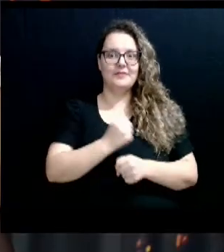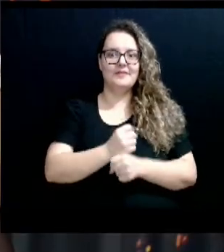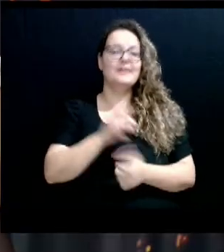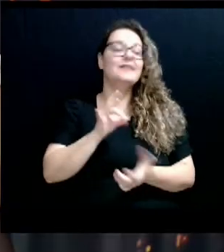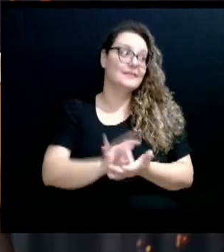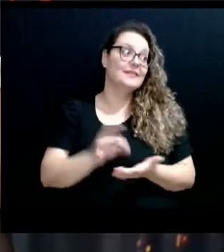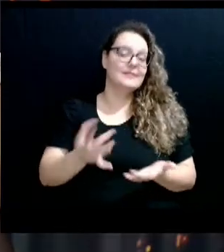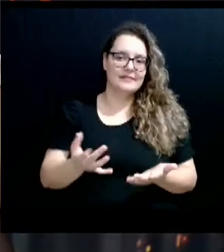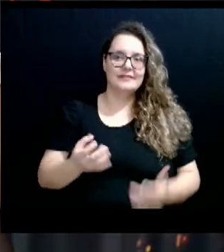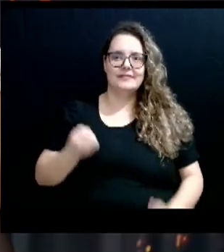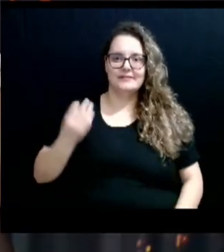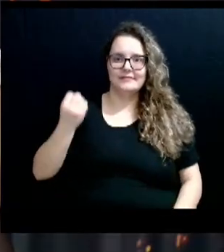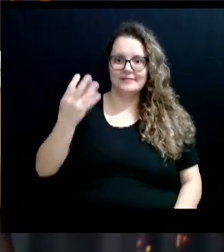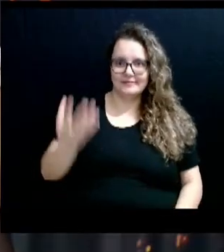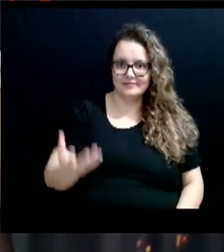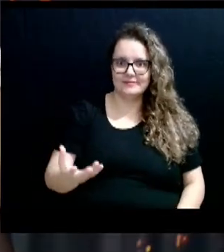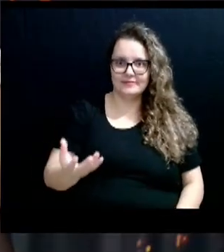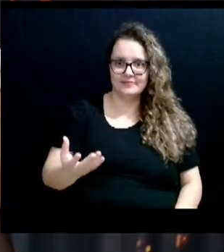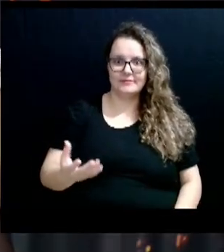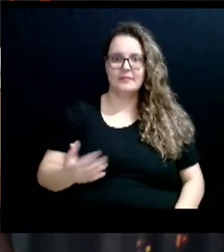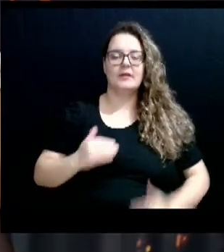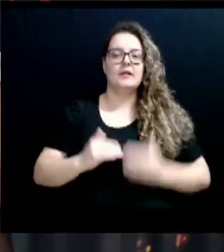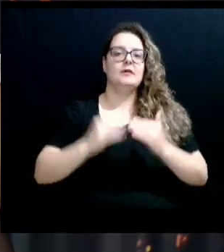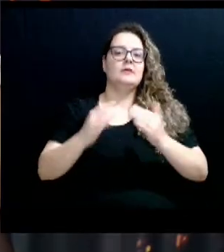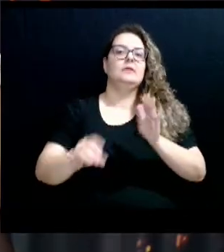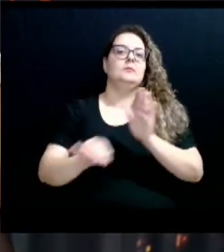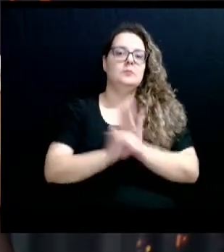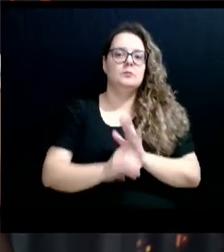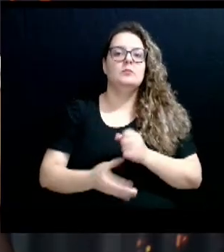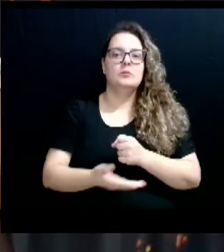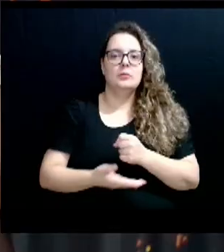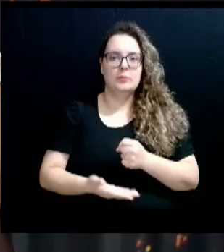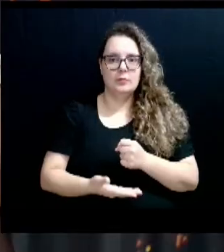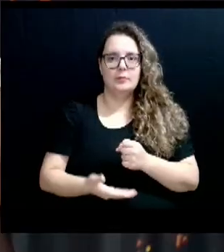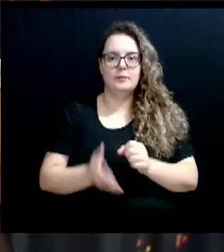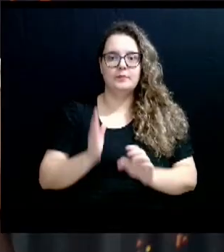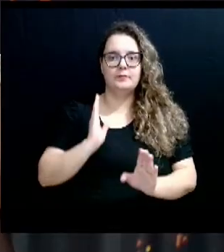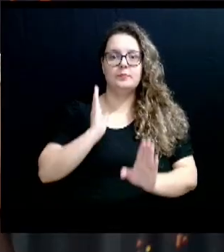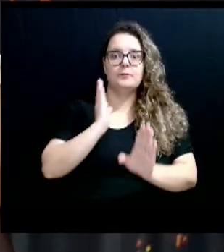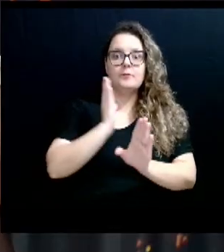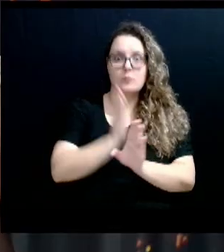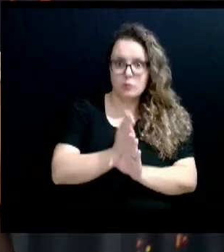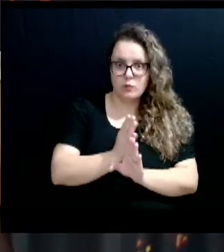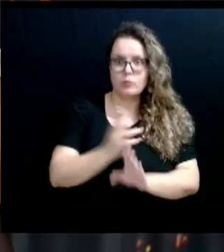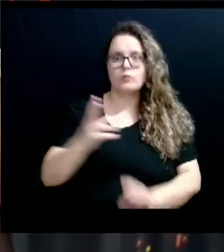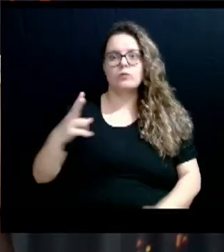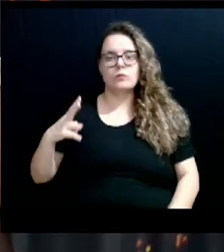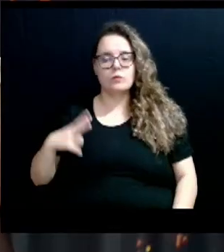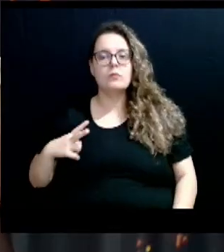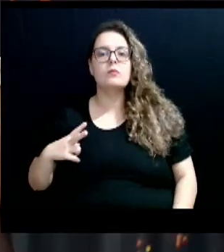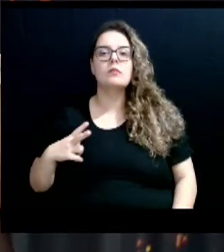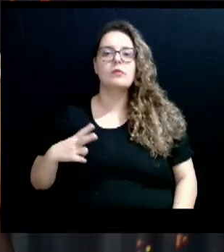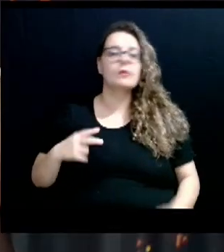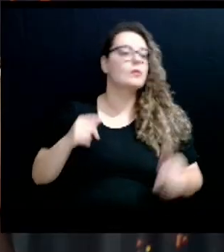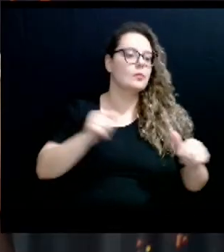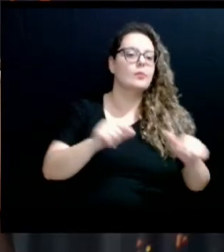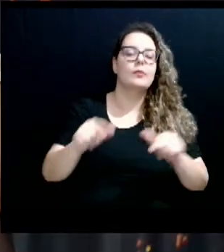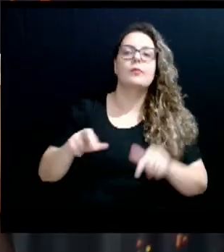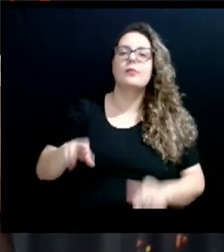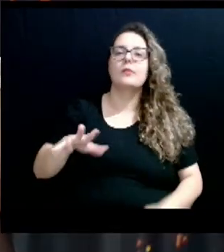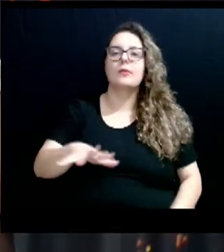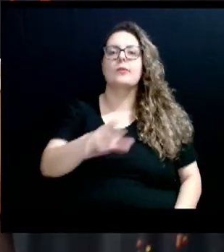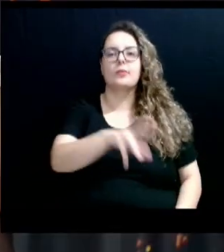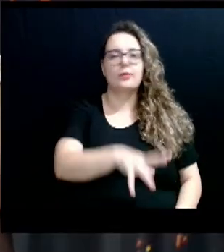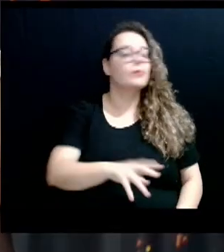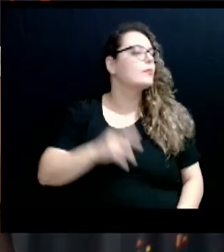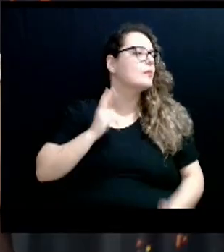mim, a minha construção de identidade, ela é baseada muito na descoberta pessoal, física, regional. Então, eu sempre viajei muito,